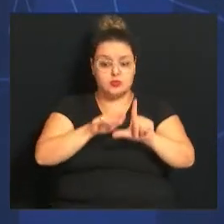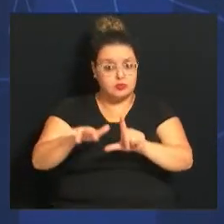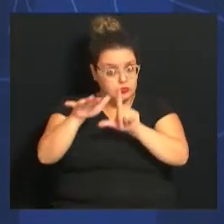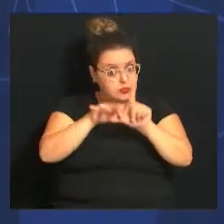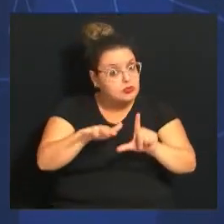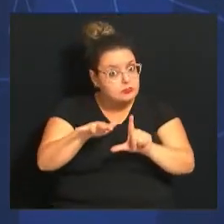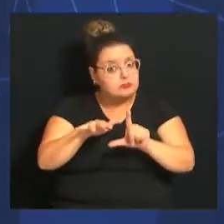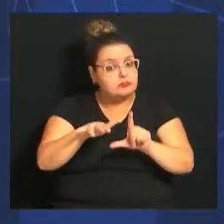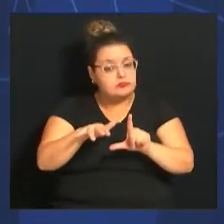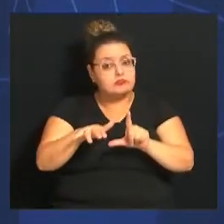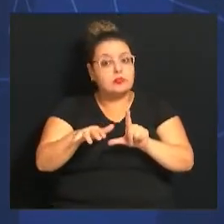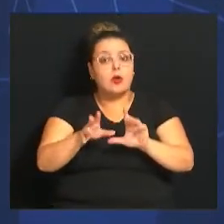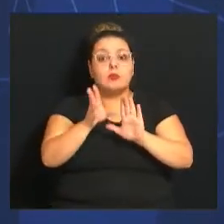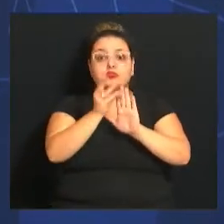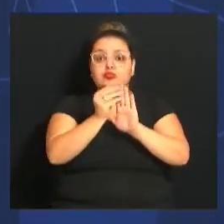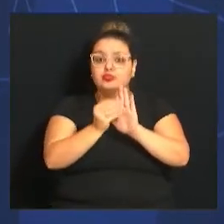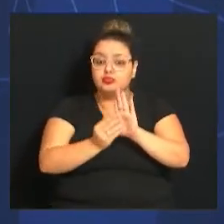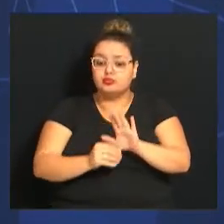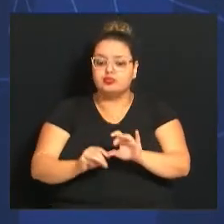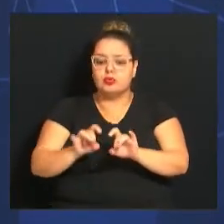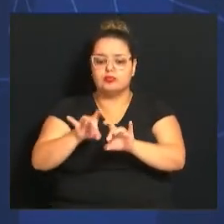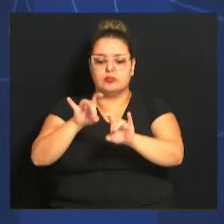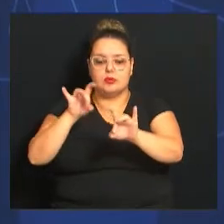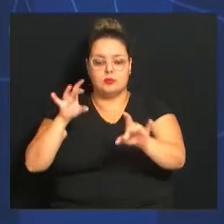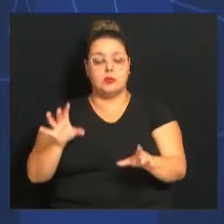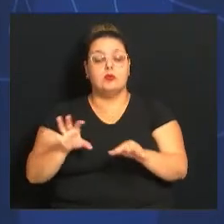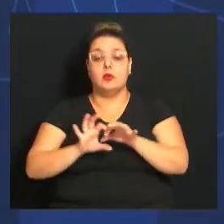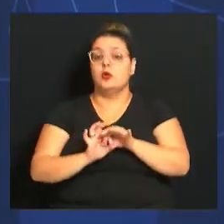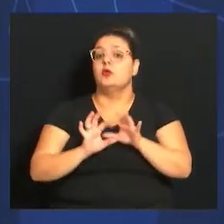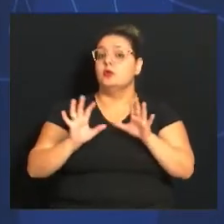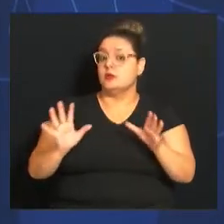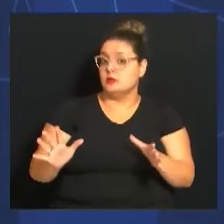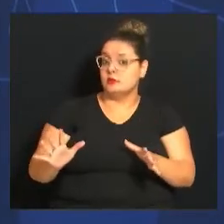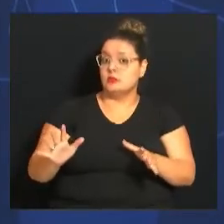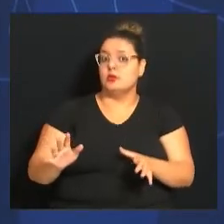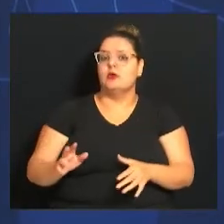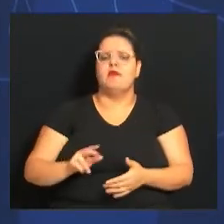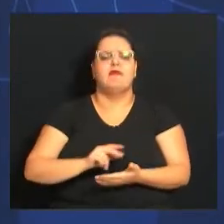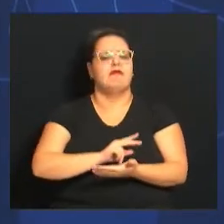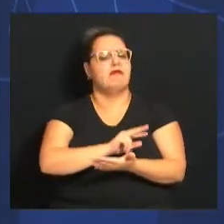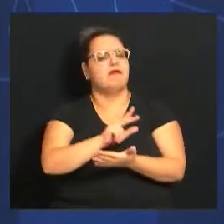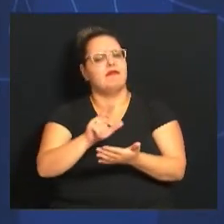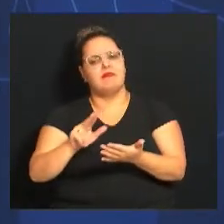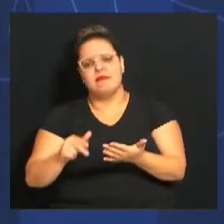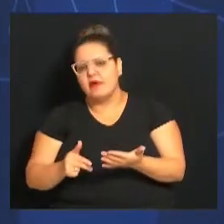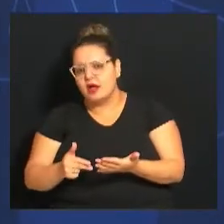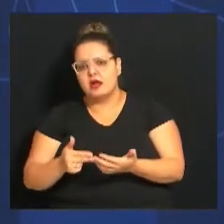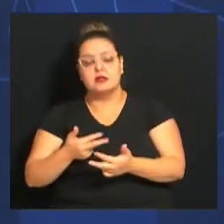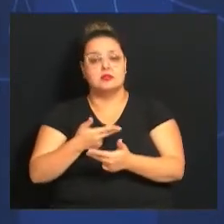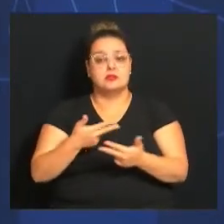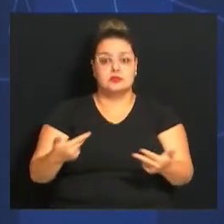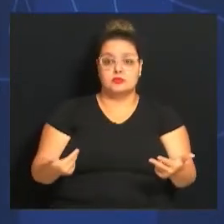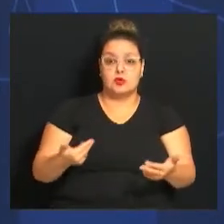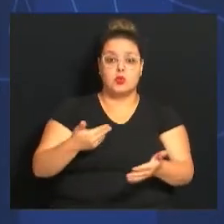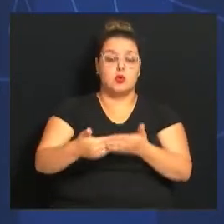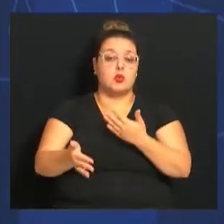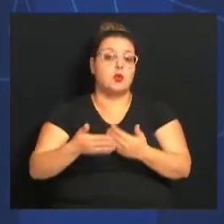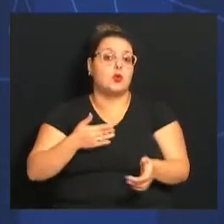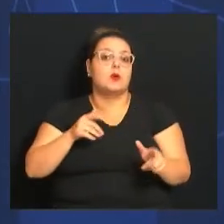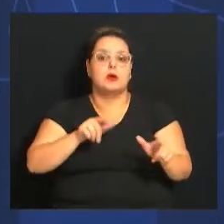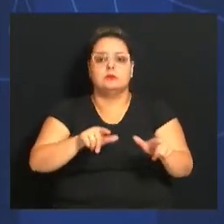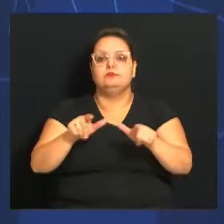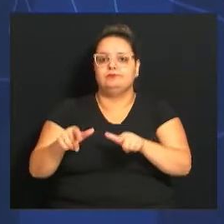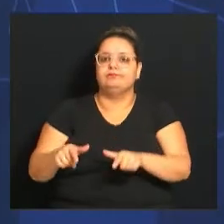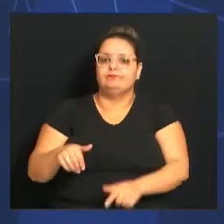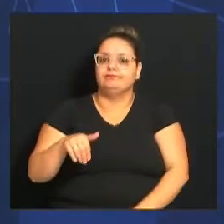de conteúdo online que nos permite, consumir diversos produtos em qualquer lugar, está cada